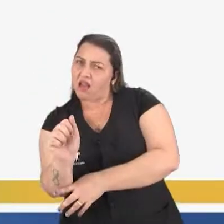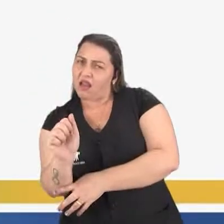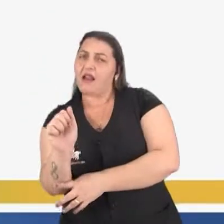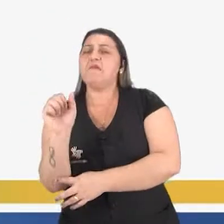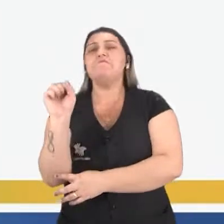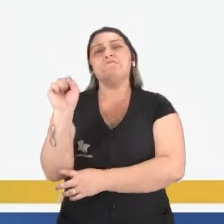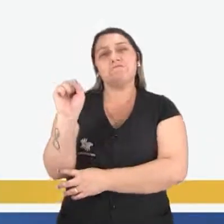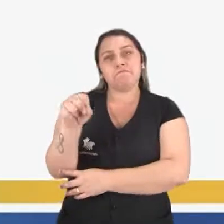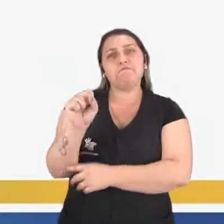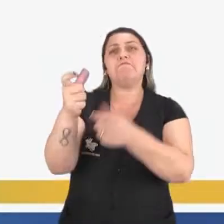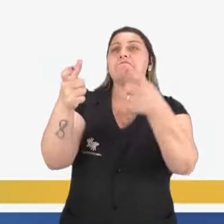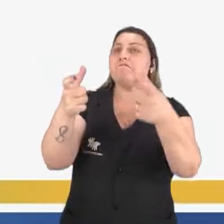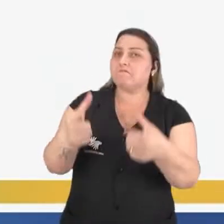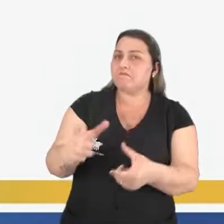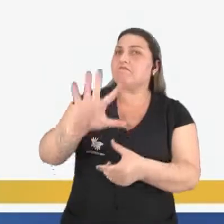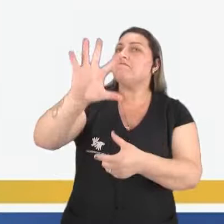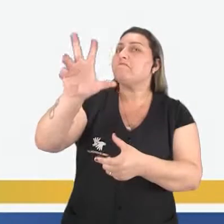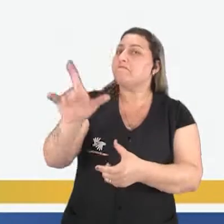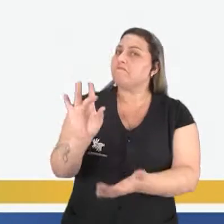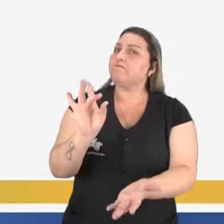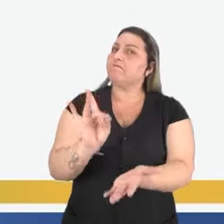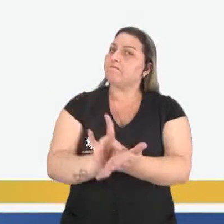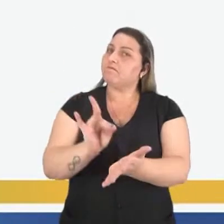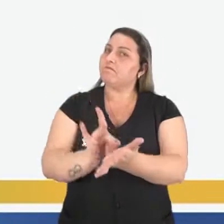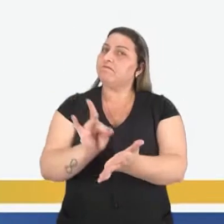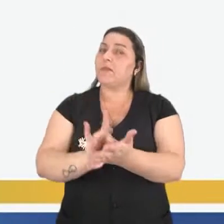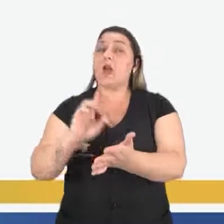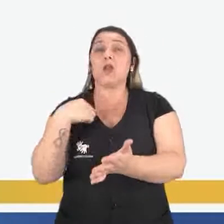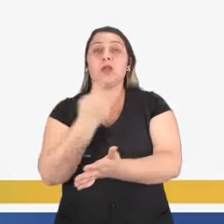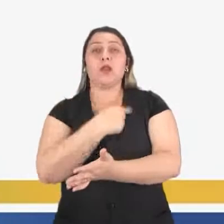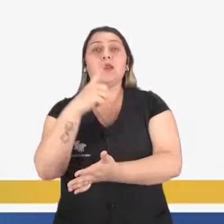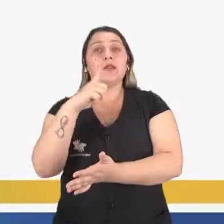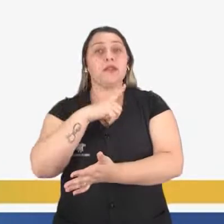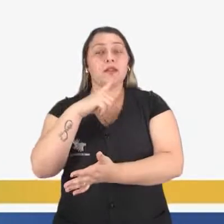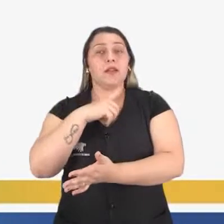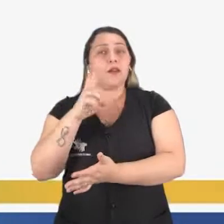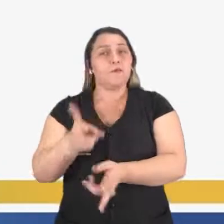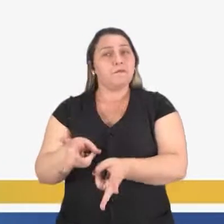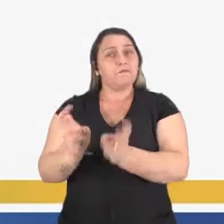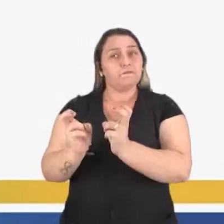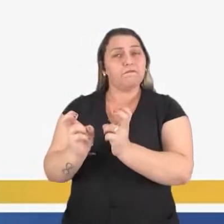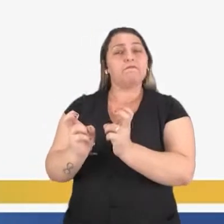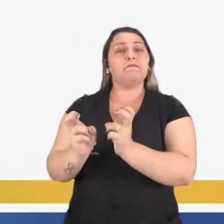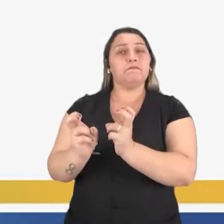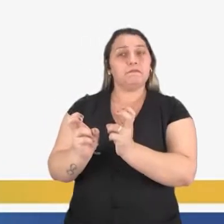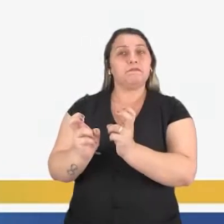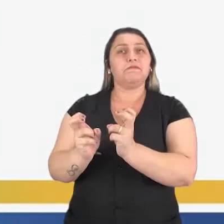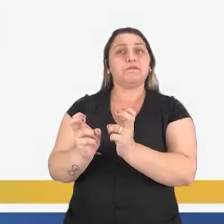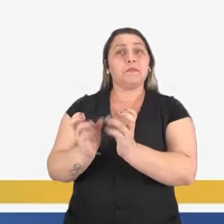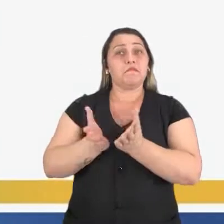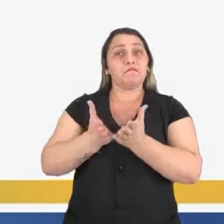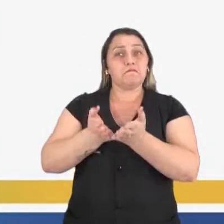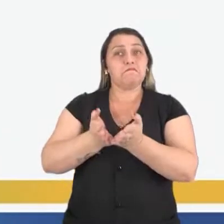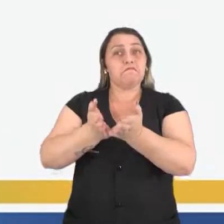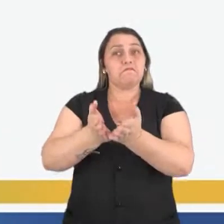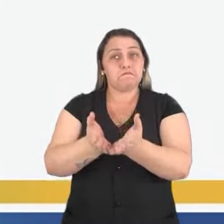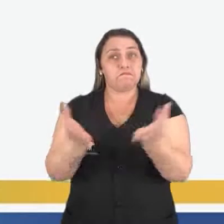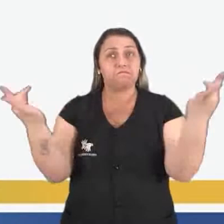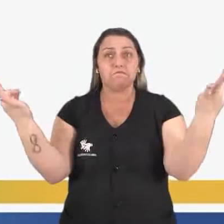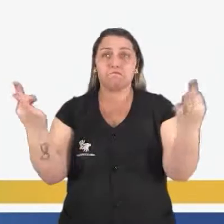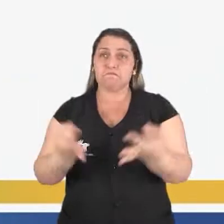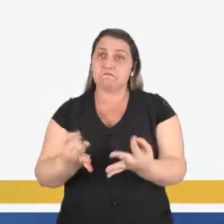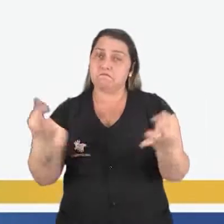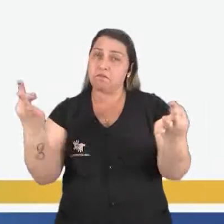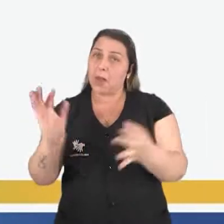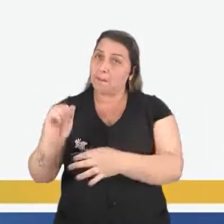Sim, este lugar é na África. E nós temos aí, vocês estão observando esse iate, esse é